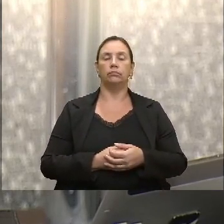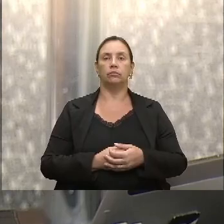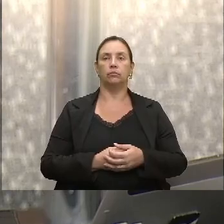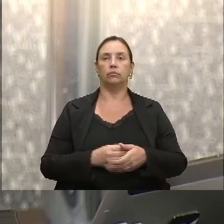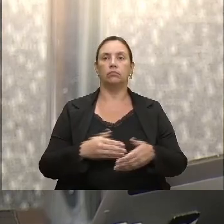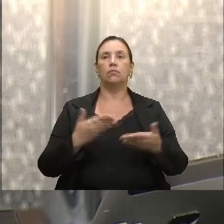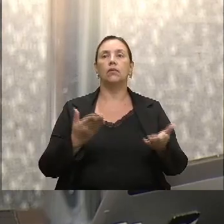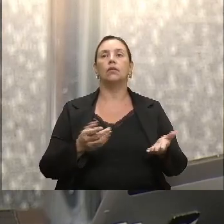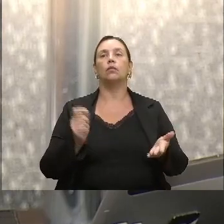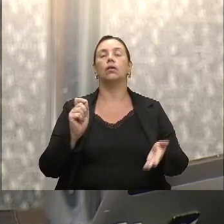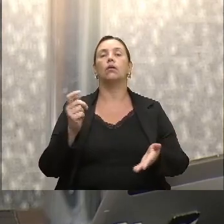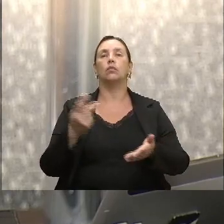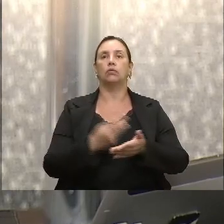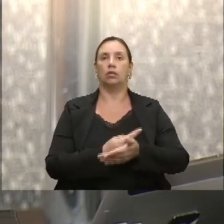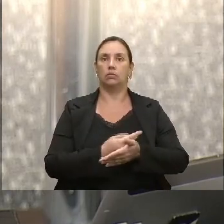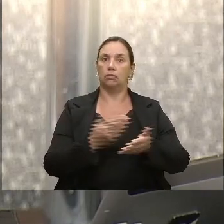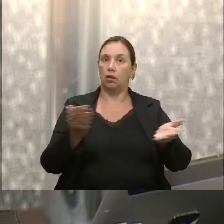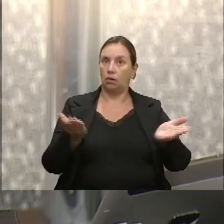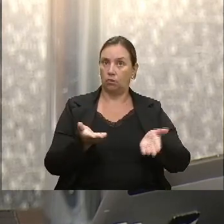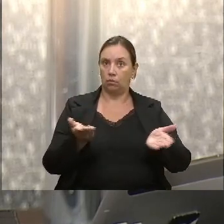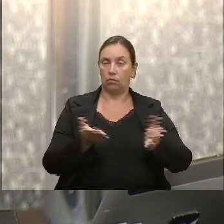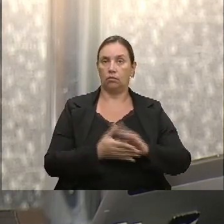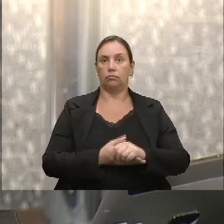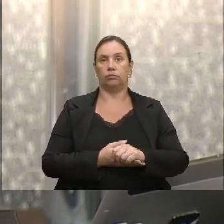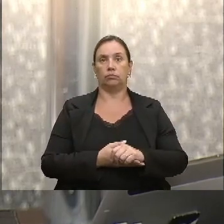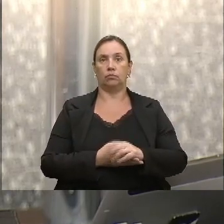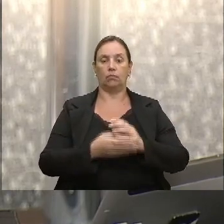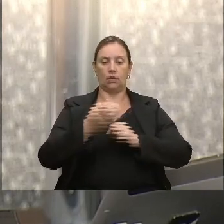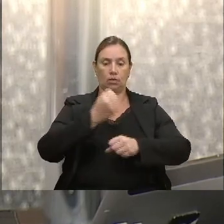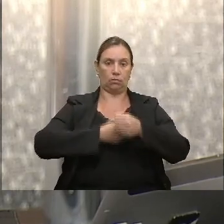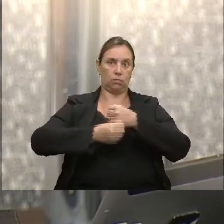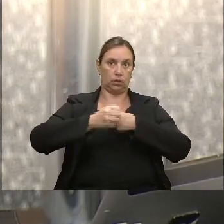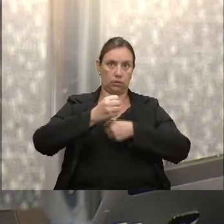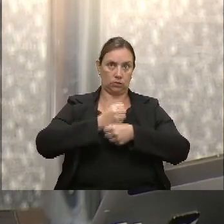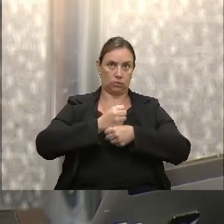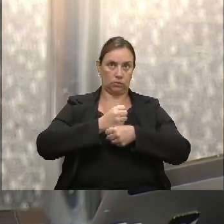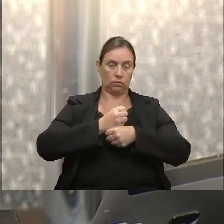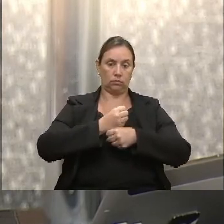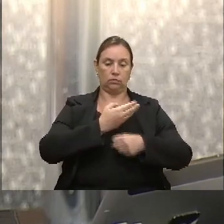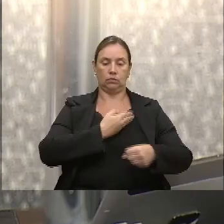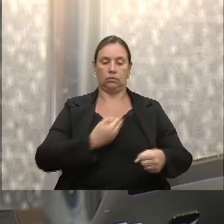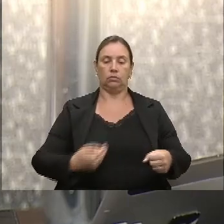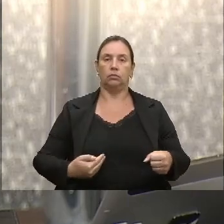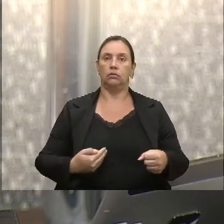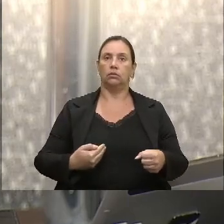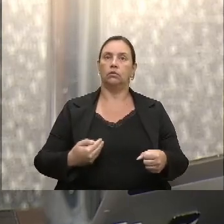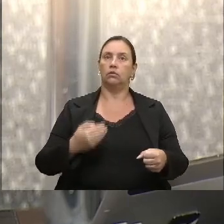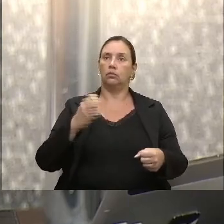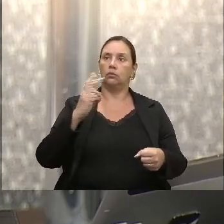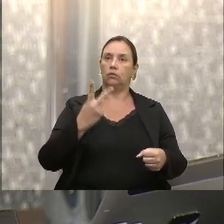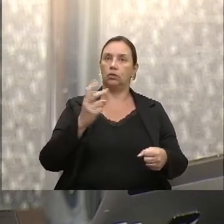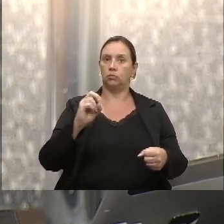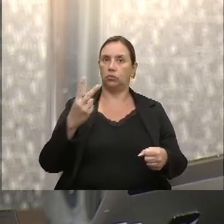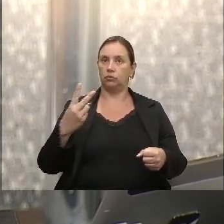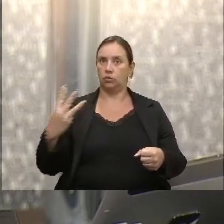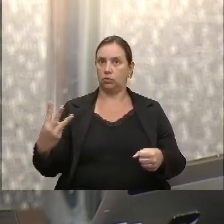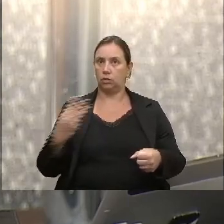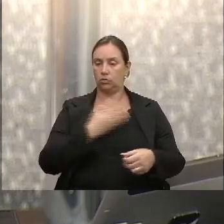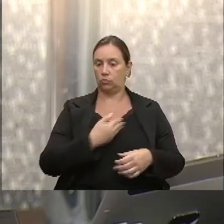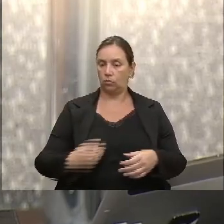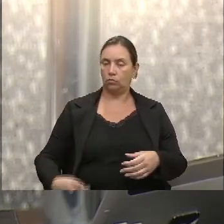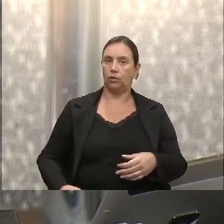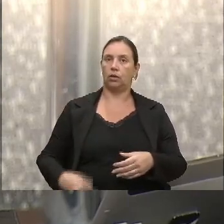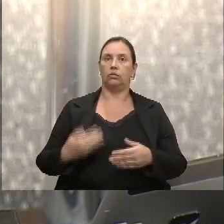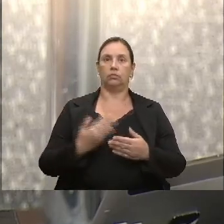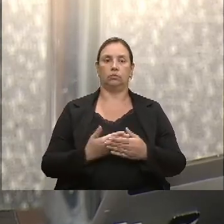o que que acontece? Agora, no ano passado, o governador encaminhou um projeto aqui para a Assembleia Legislativa, um projeto,